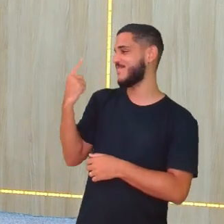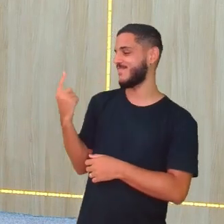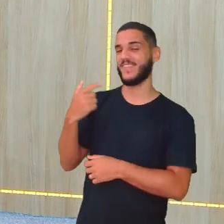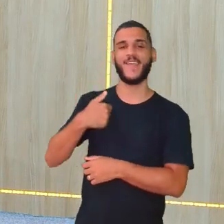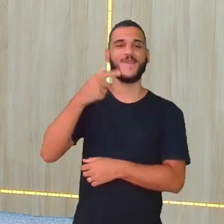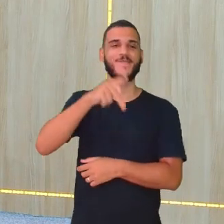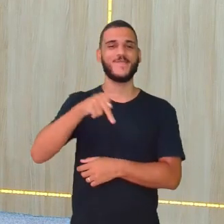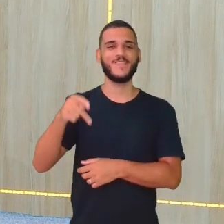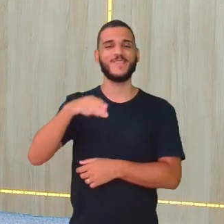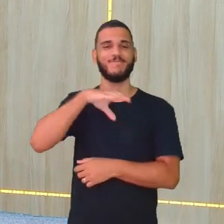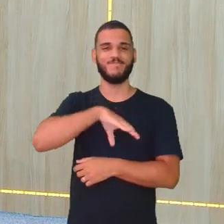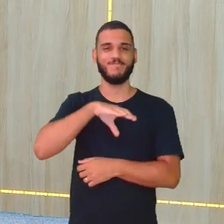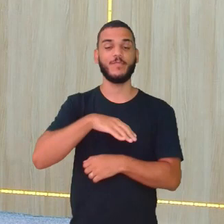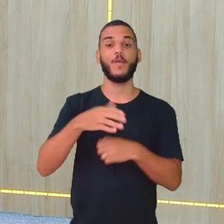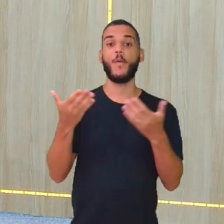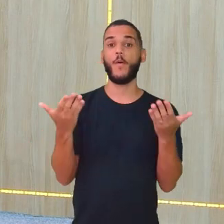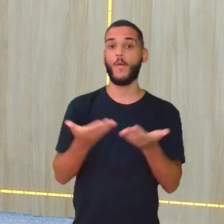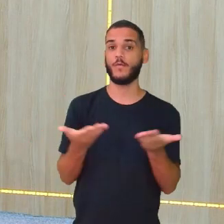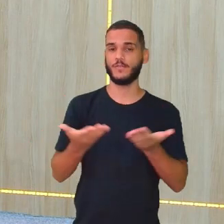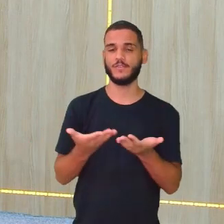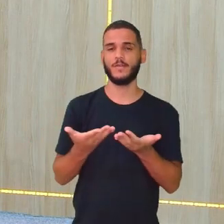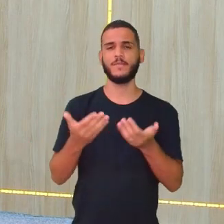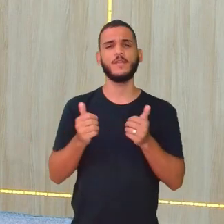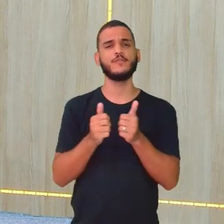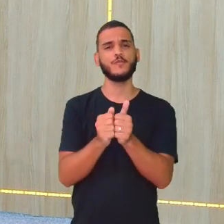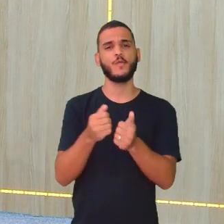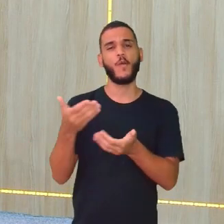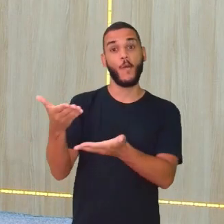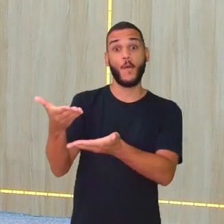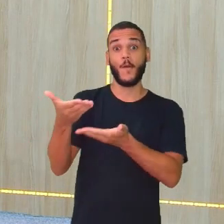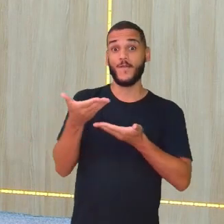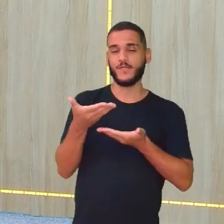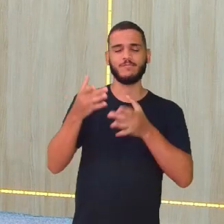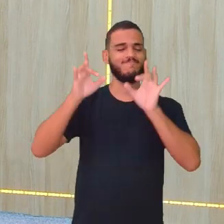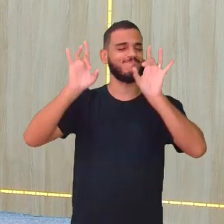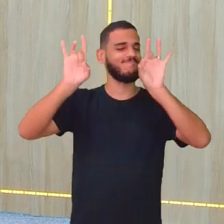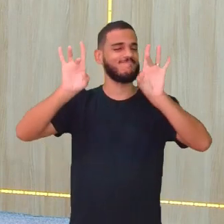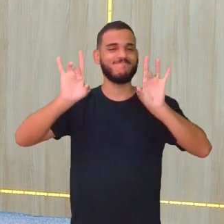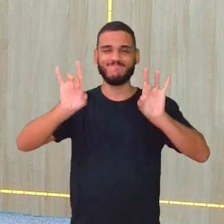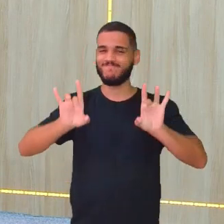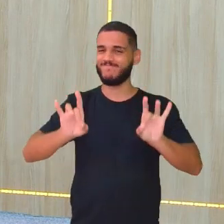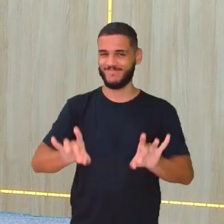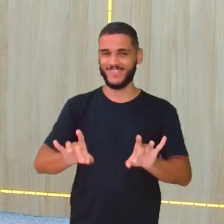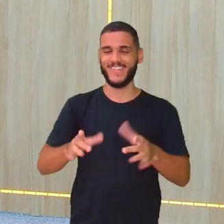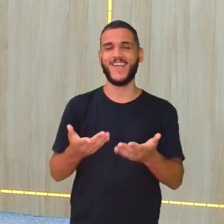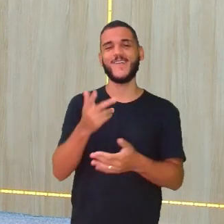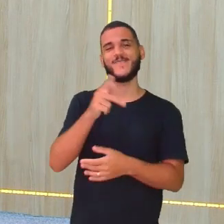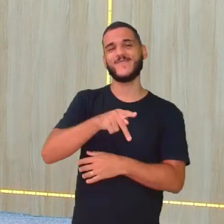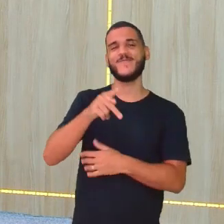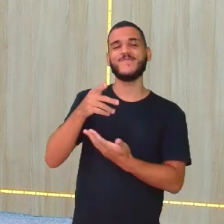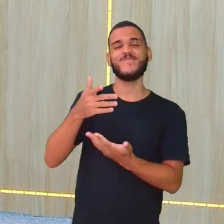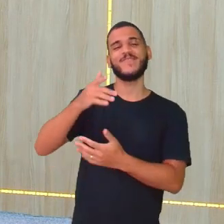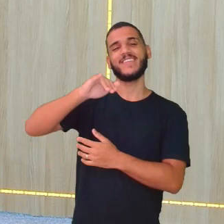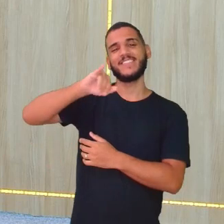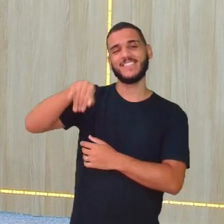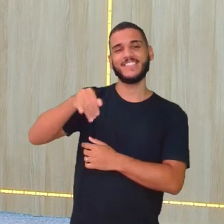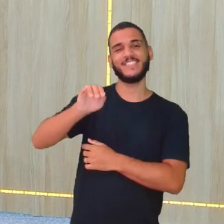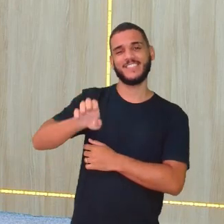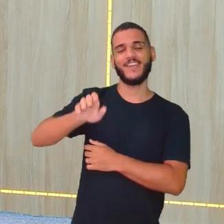língua portuguesa. E hoje eu estou aqui com um convidado super especial, Jefferson Souza, que